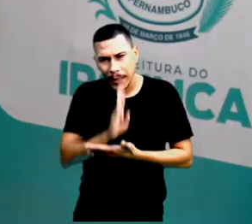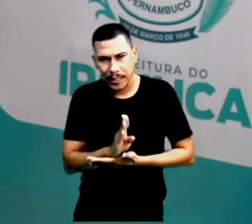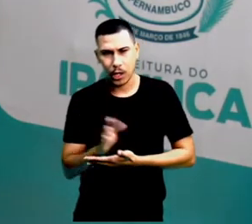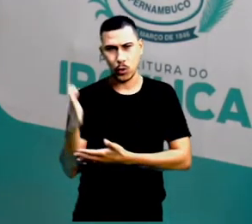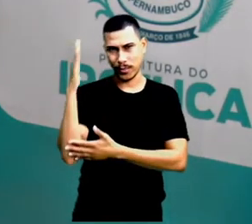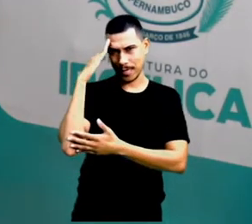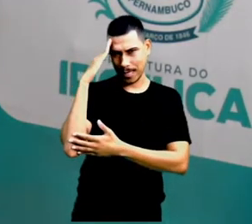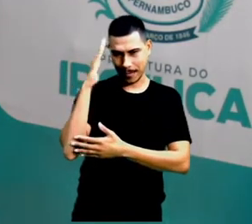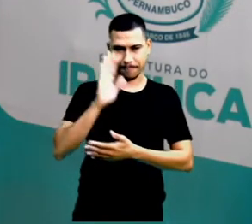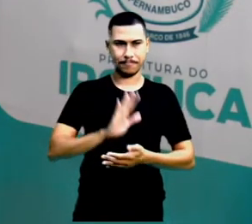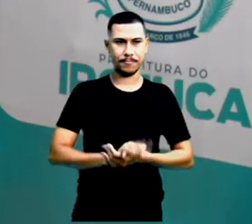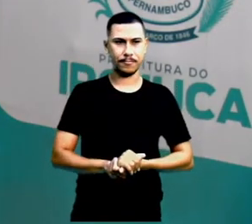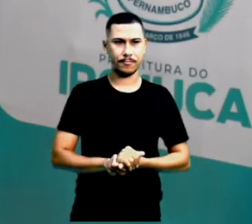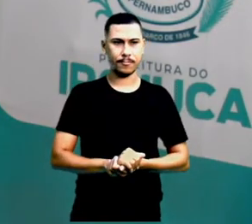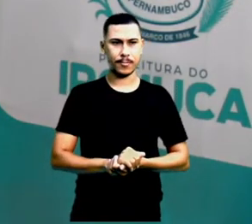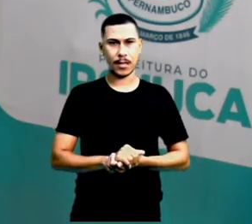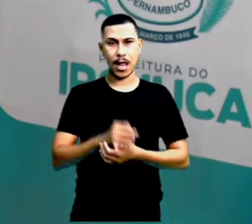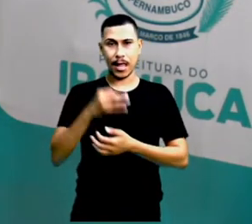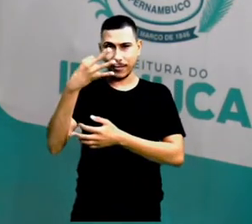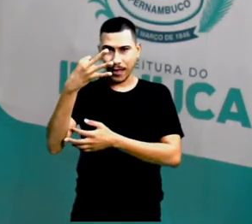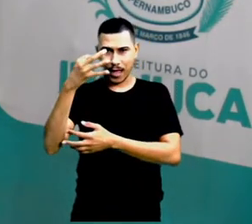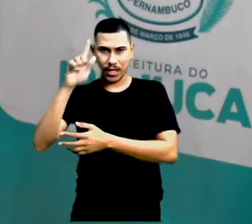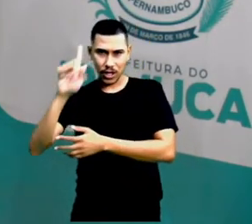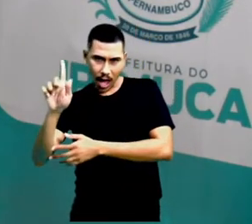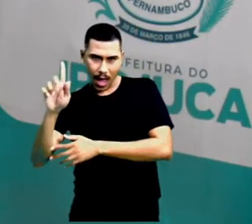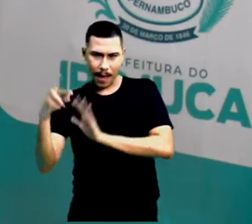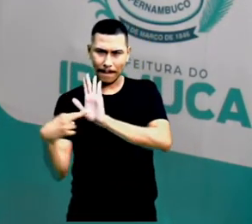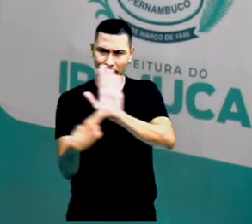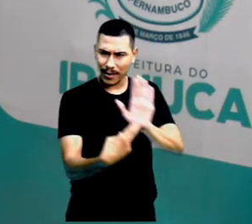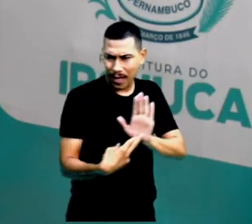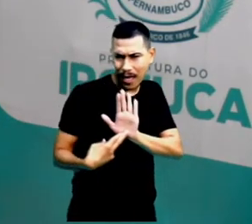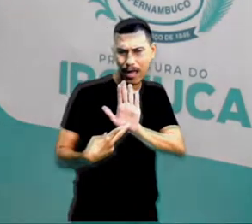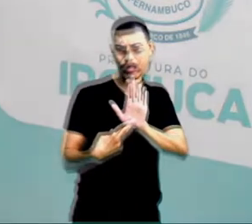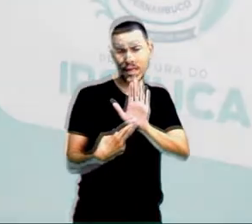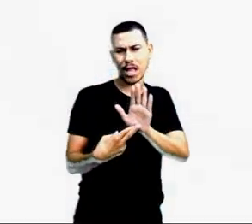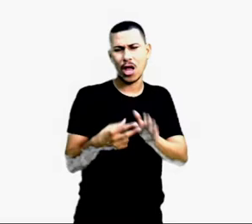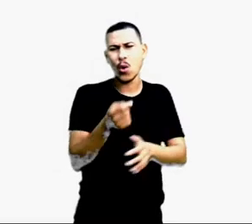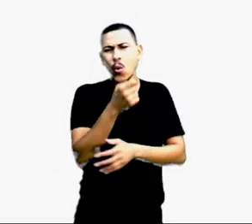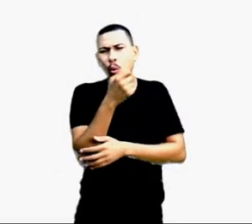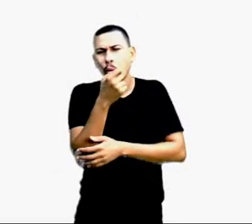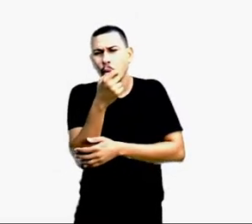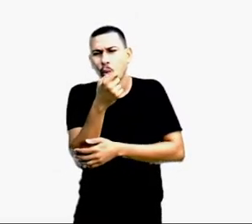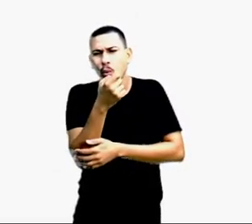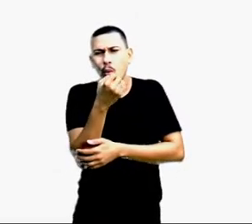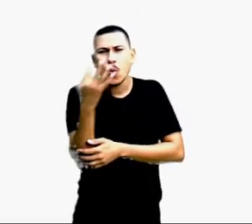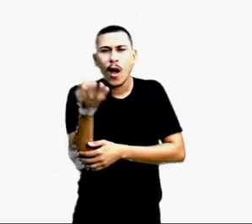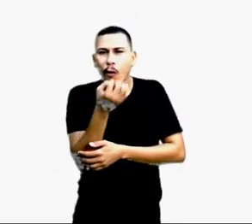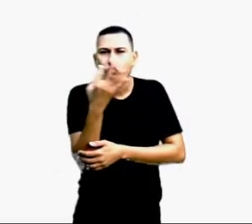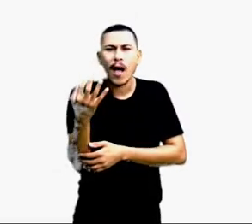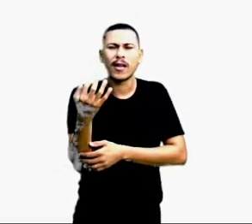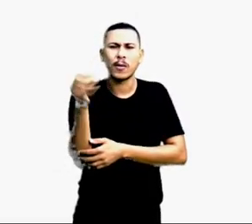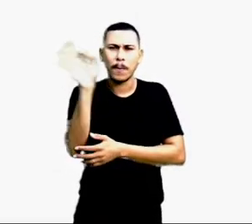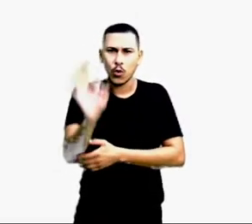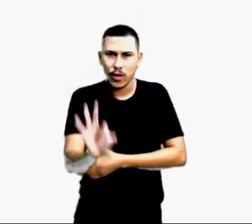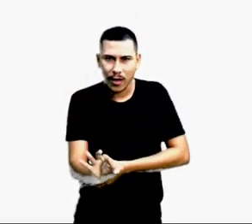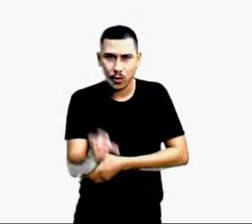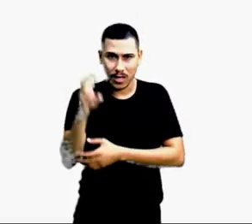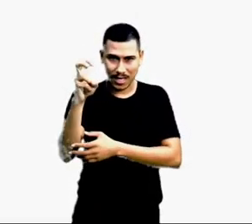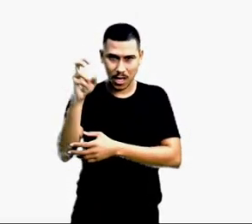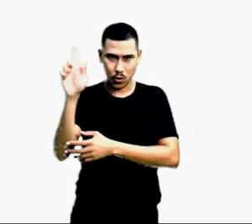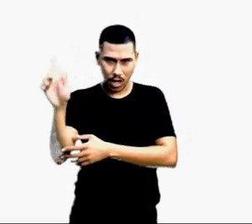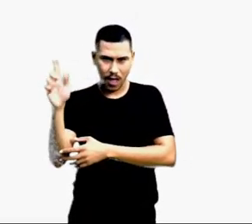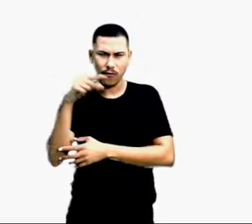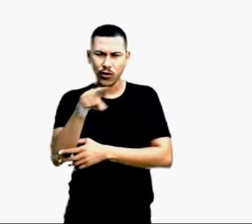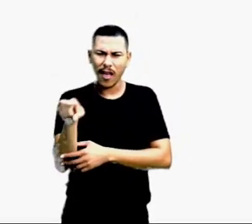situação. 3G representa quantos por cento da 5G? Você que tem aqueles